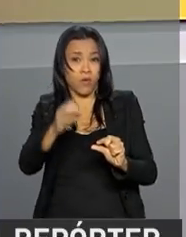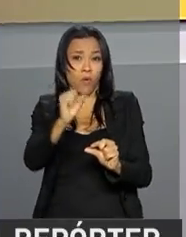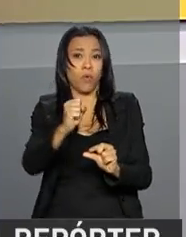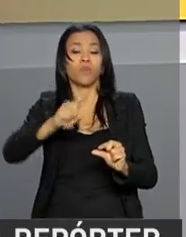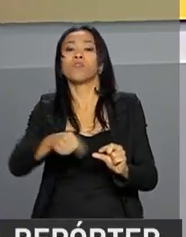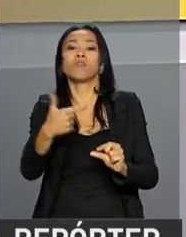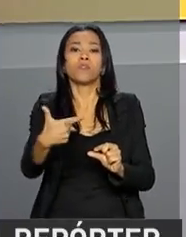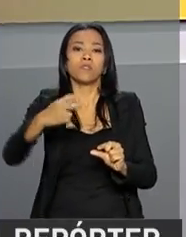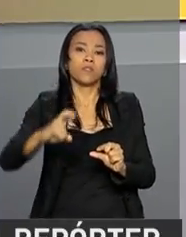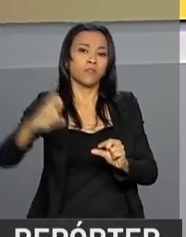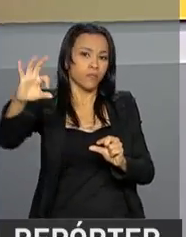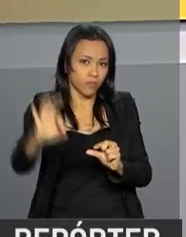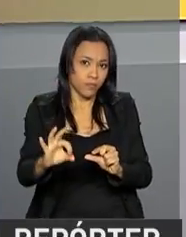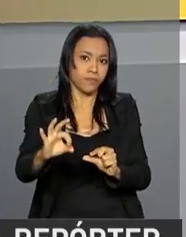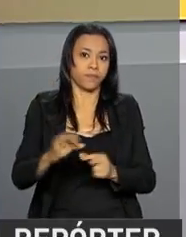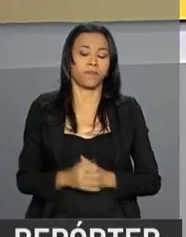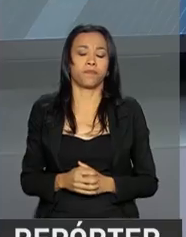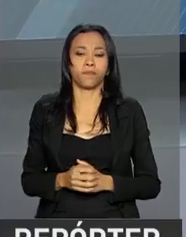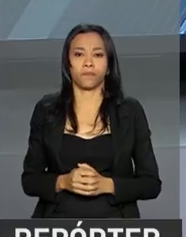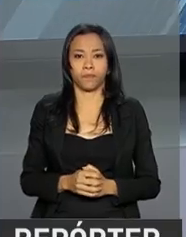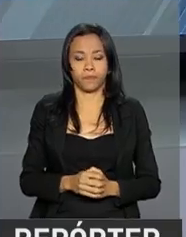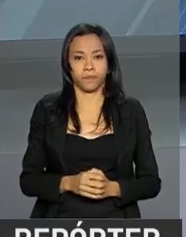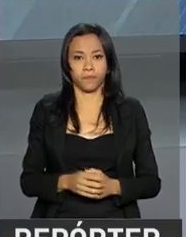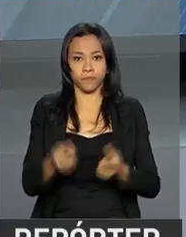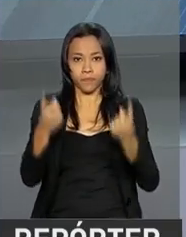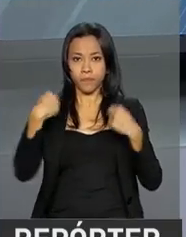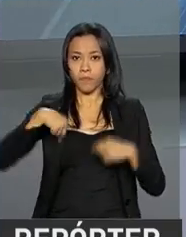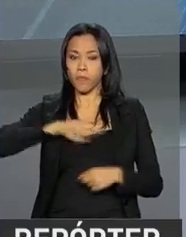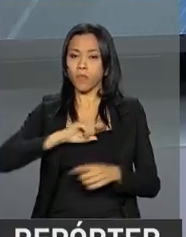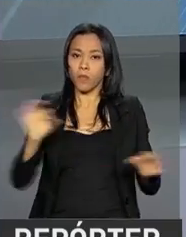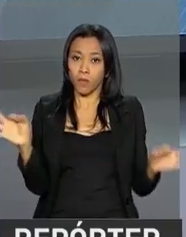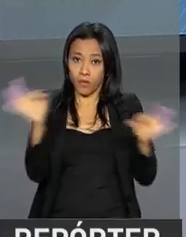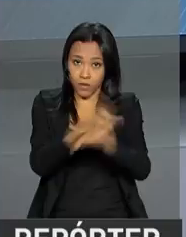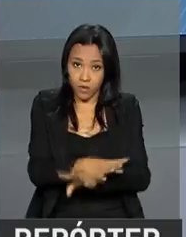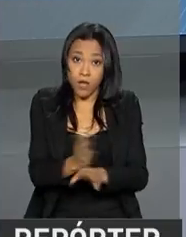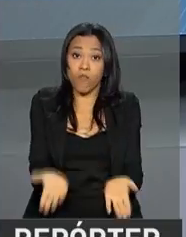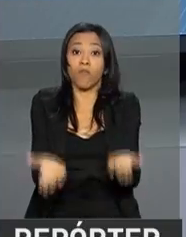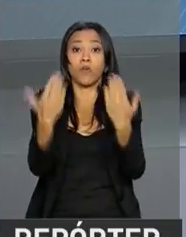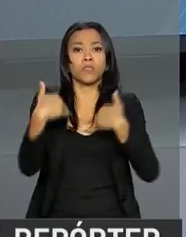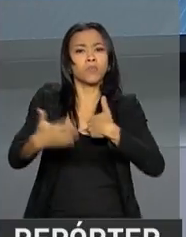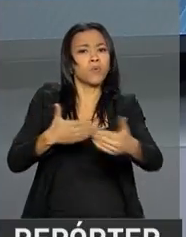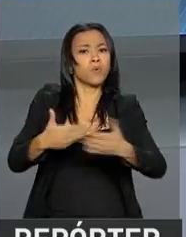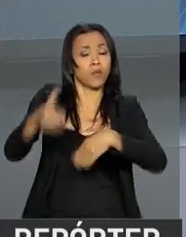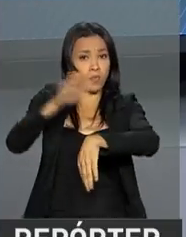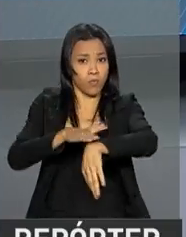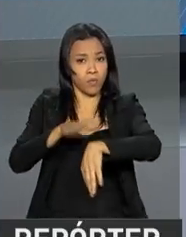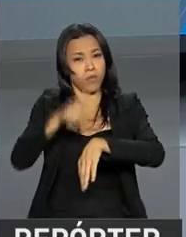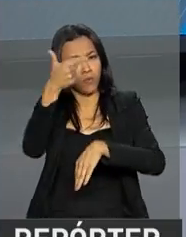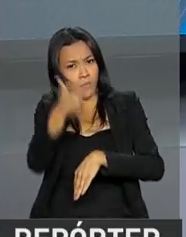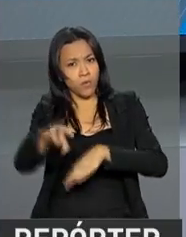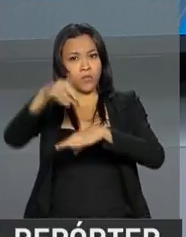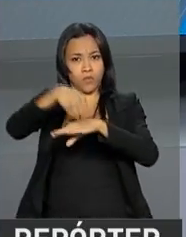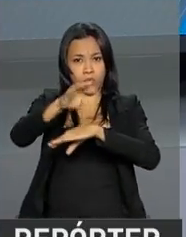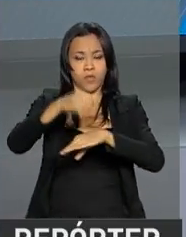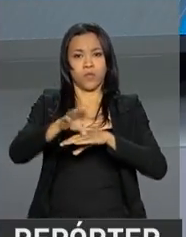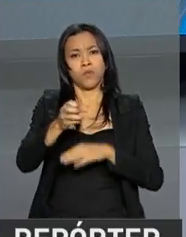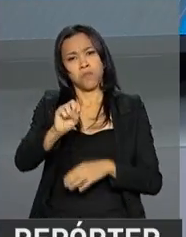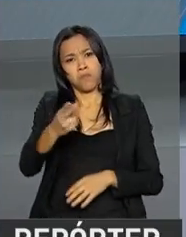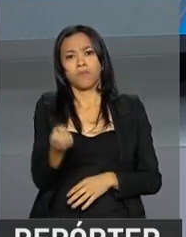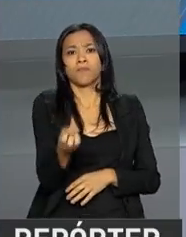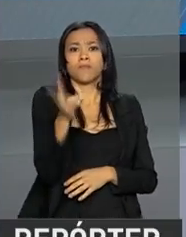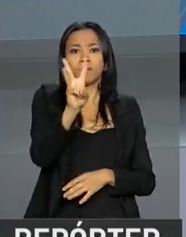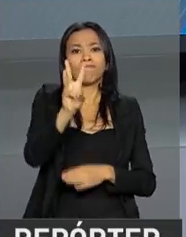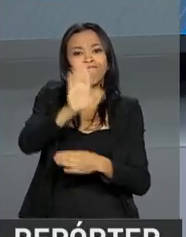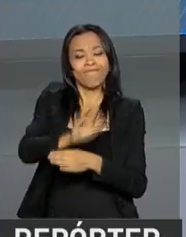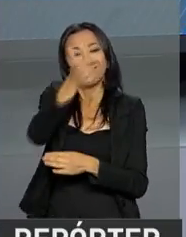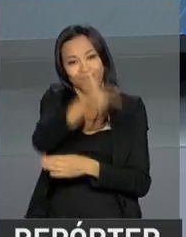8,25 por certo e nós ficamos por aqui voltamos a qualquer momento com outras informações ou às três da tarde